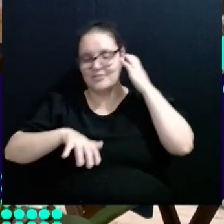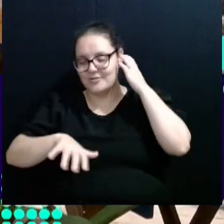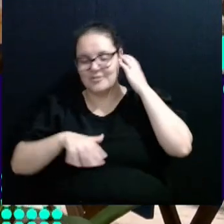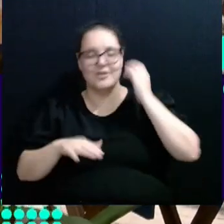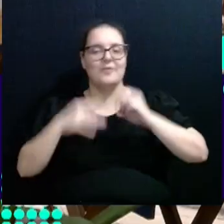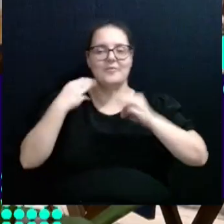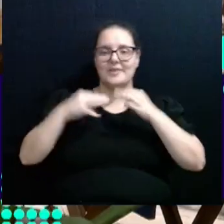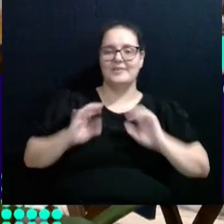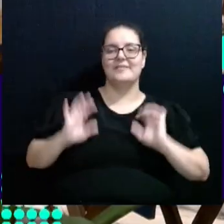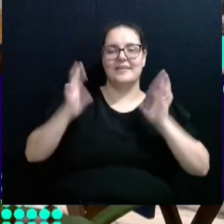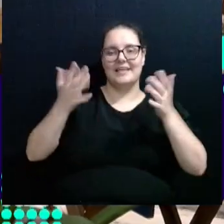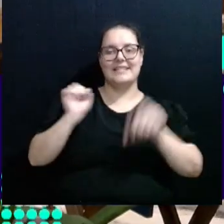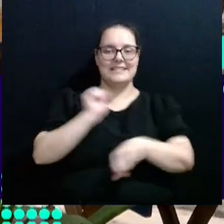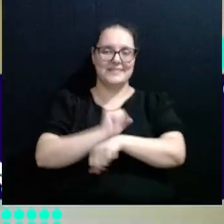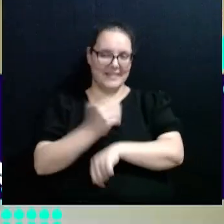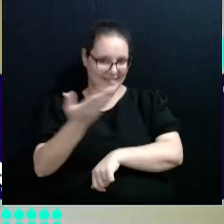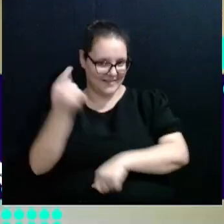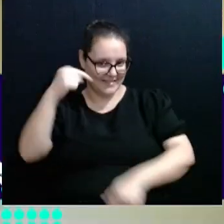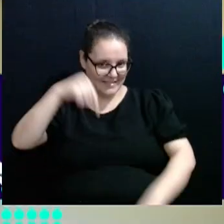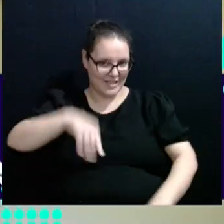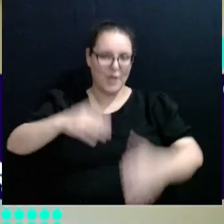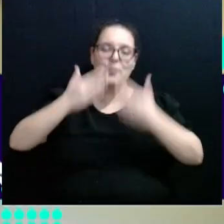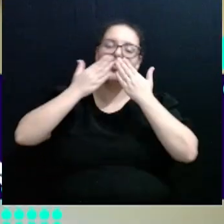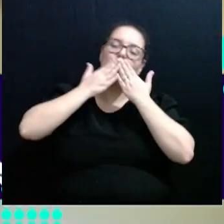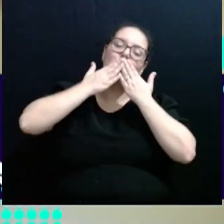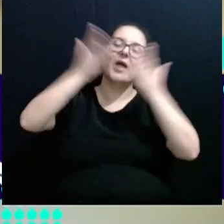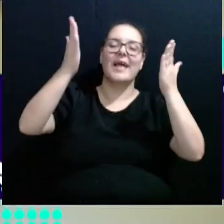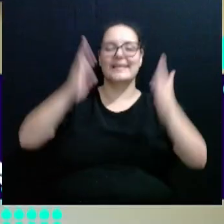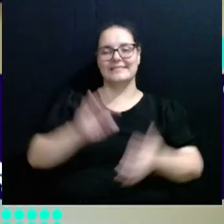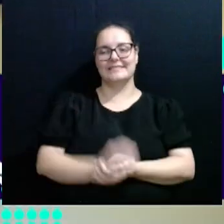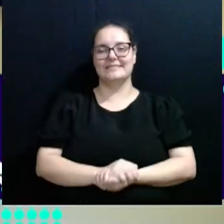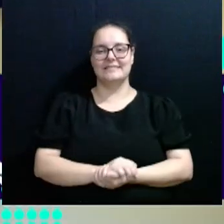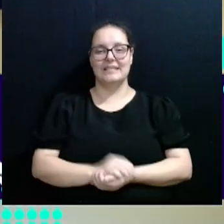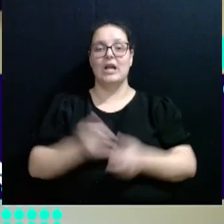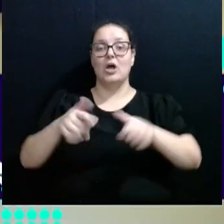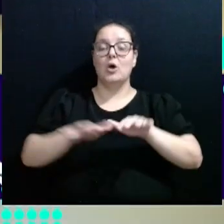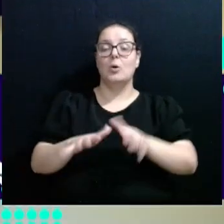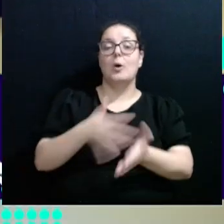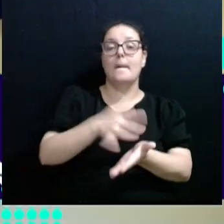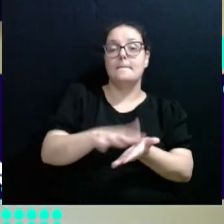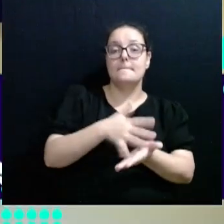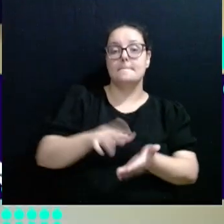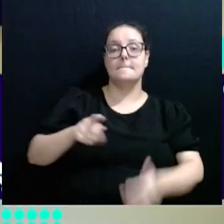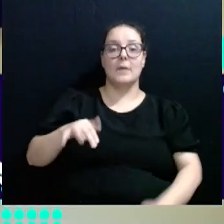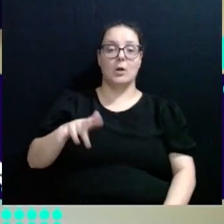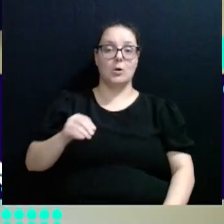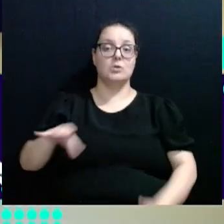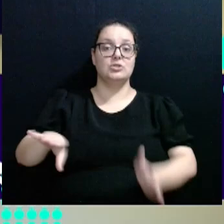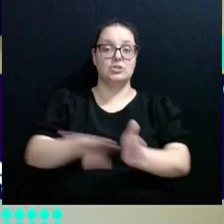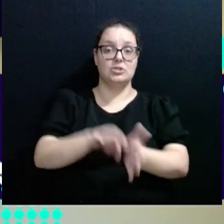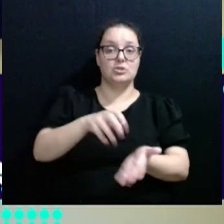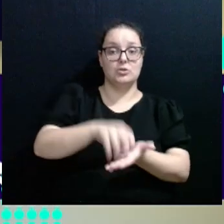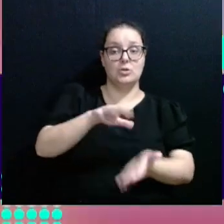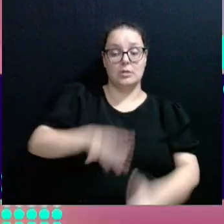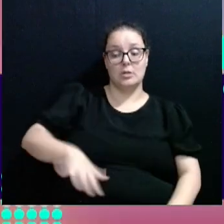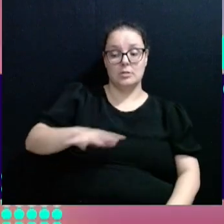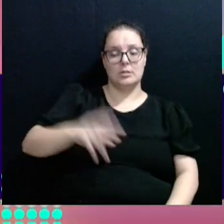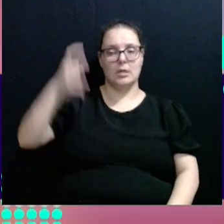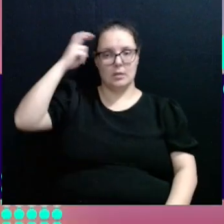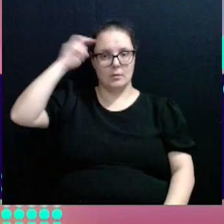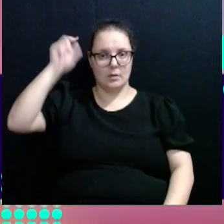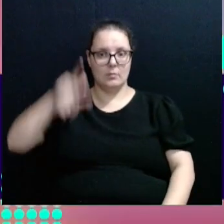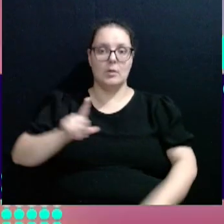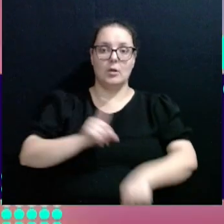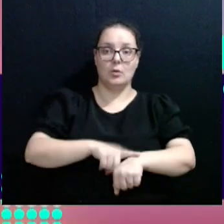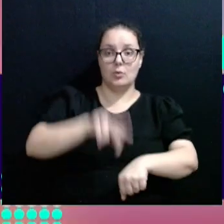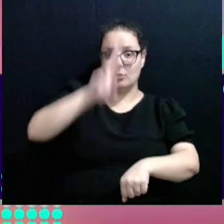espera vocês aqui. Beijo! O Bloco do Pagode chega no centro, na Estação Cultura, a partir do meio-dia. E